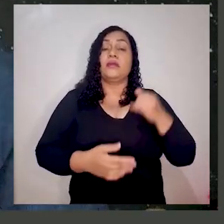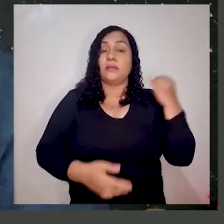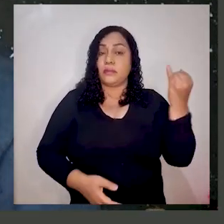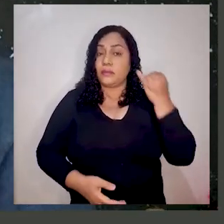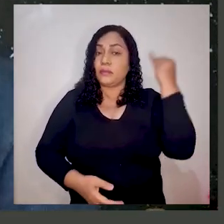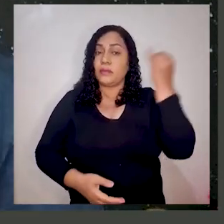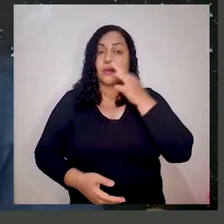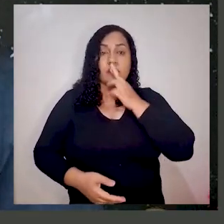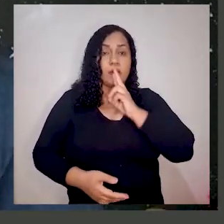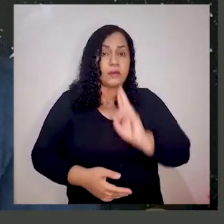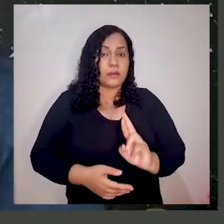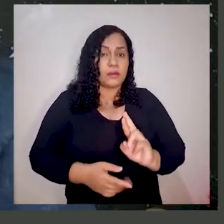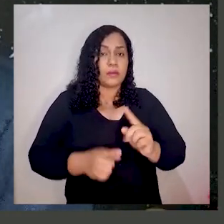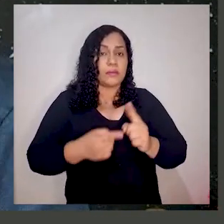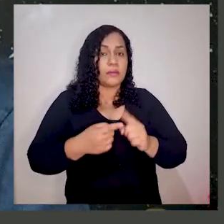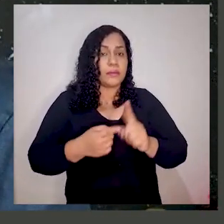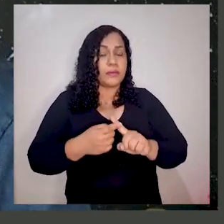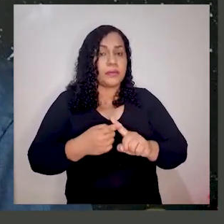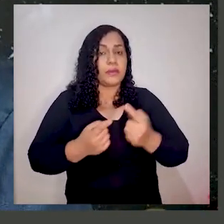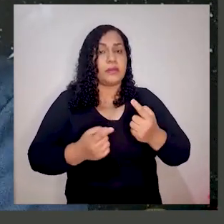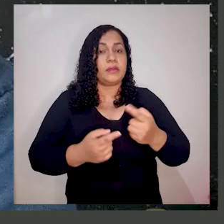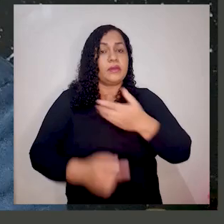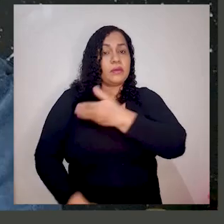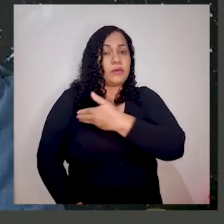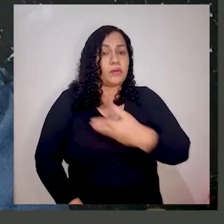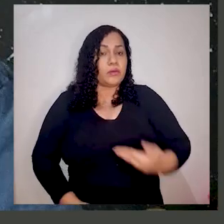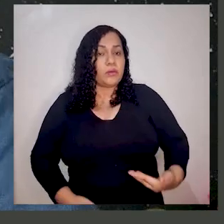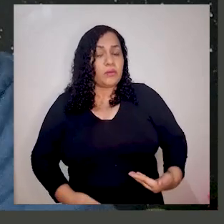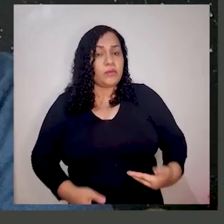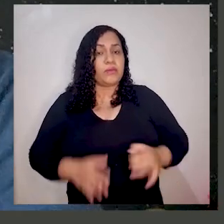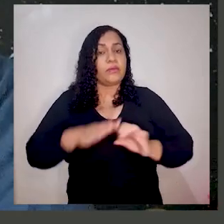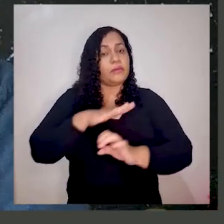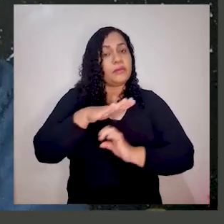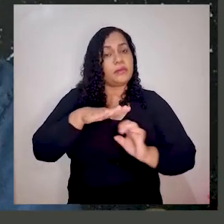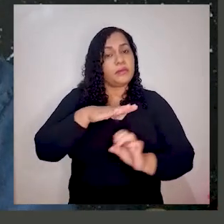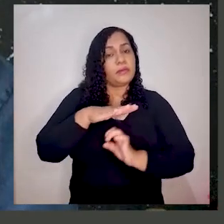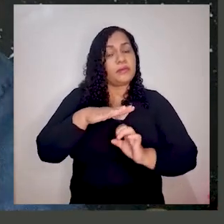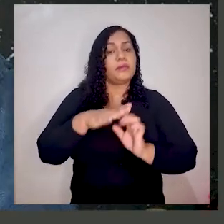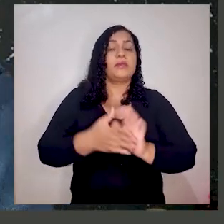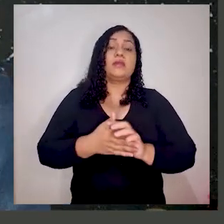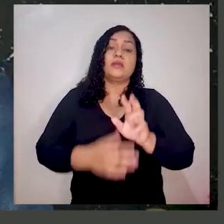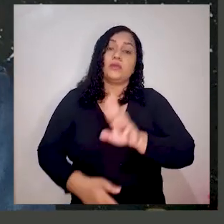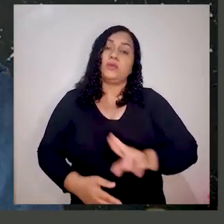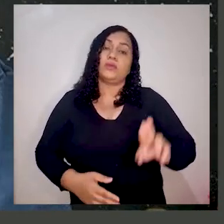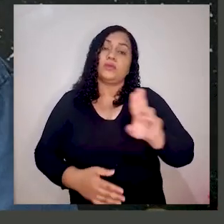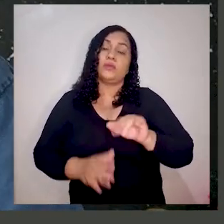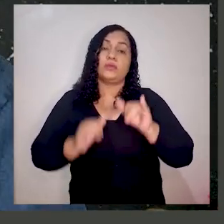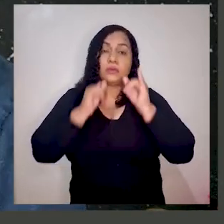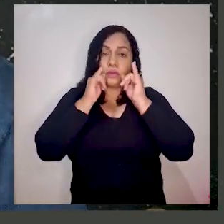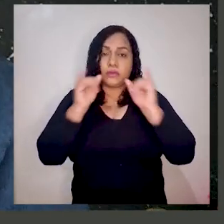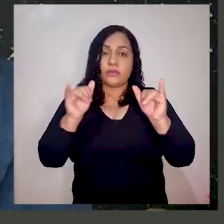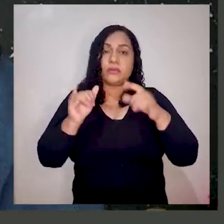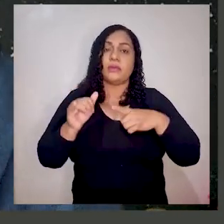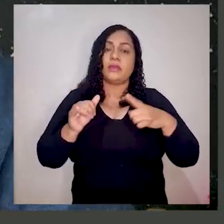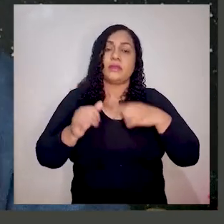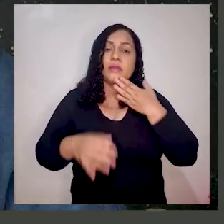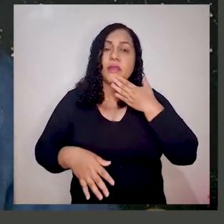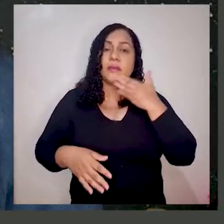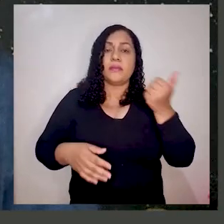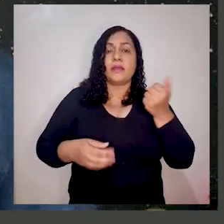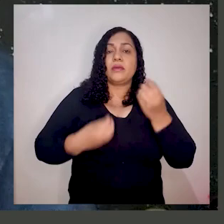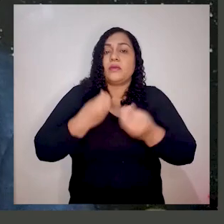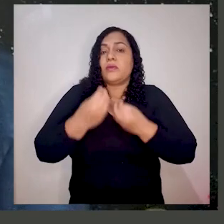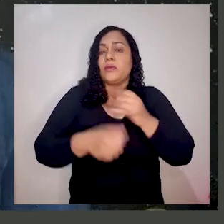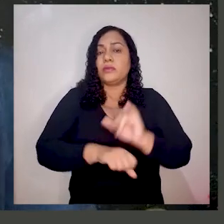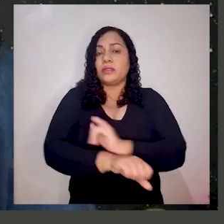são importantes porque o governo e demais empresas, demais órgãos utilizam esses dados para poder